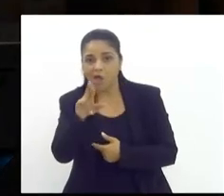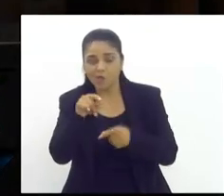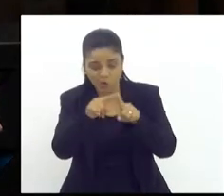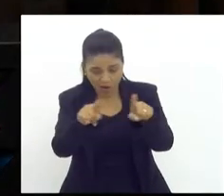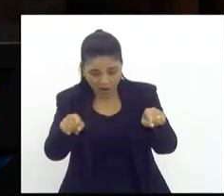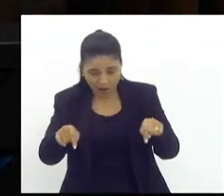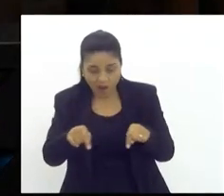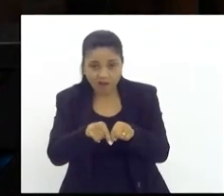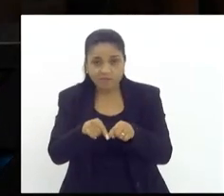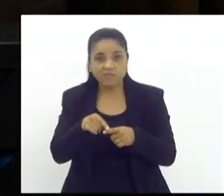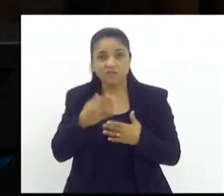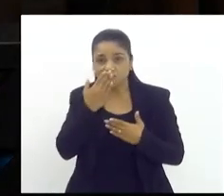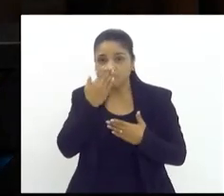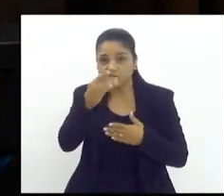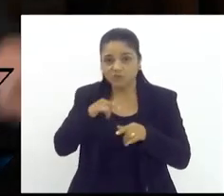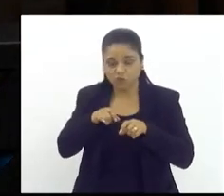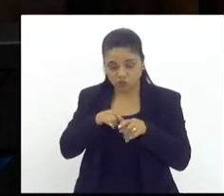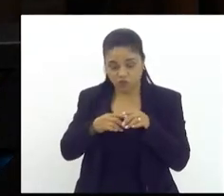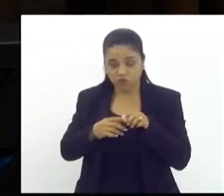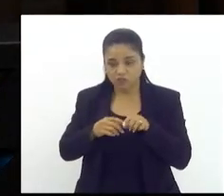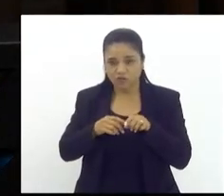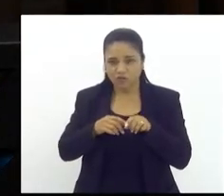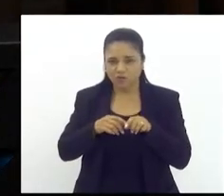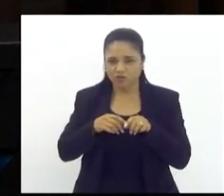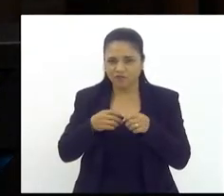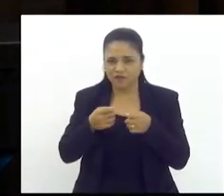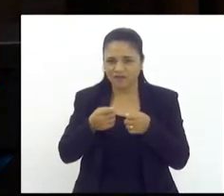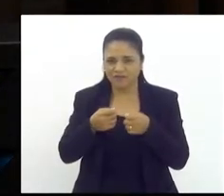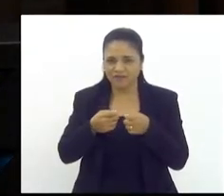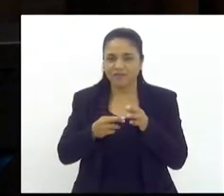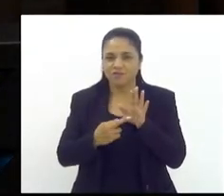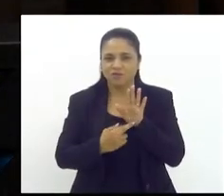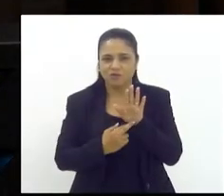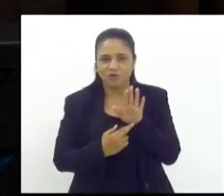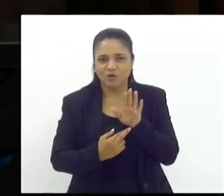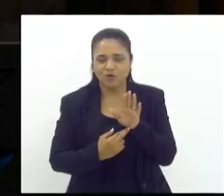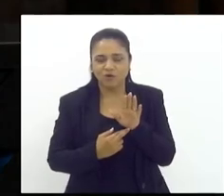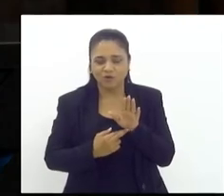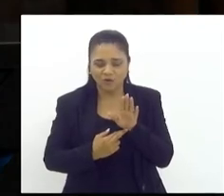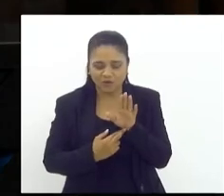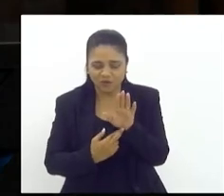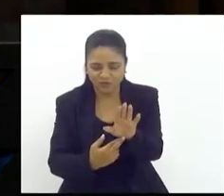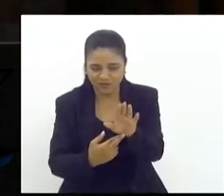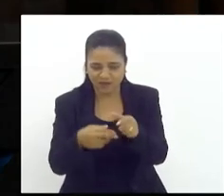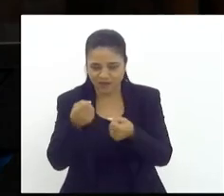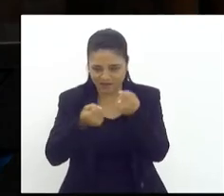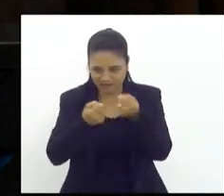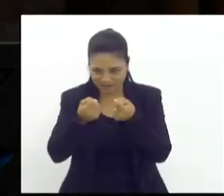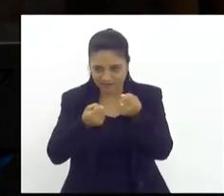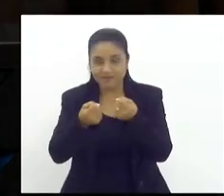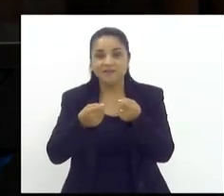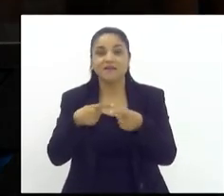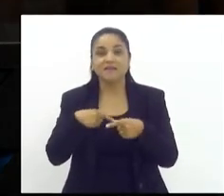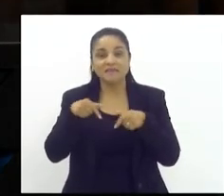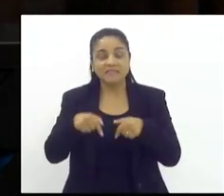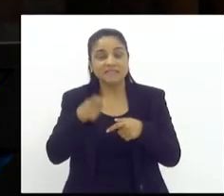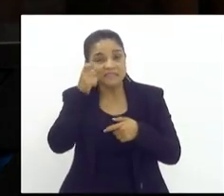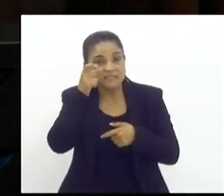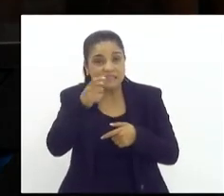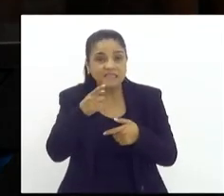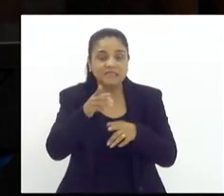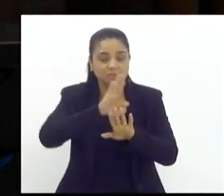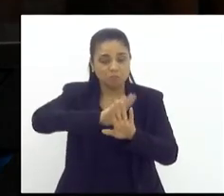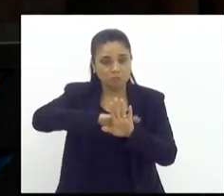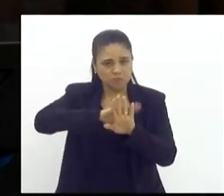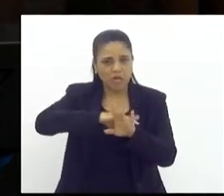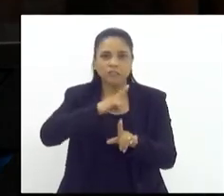à rodoviária que fiscaliza e que dá voz para nossa cidade aqui pode ter o interesse que for por